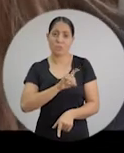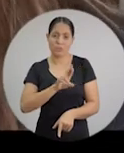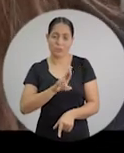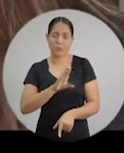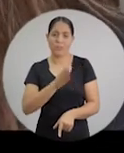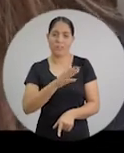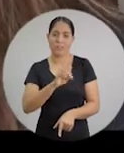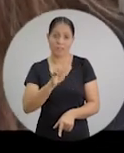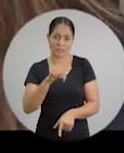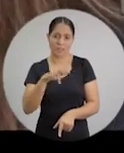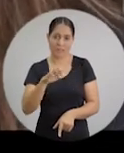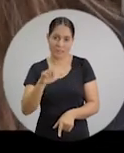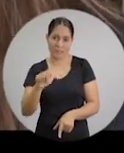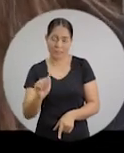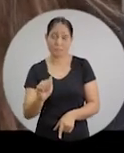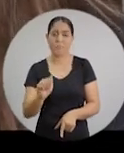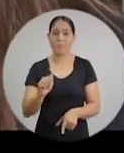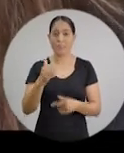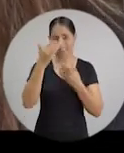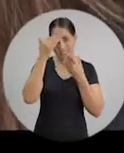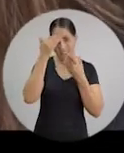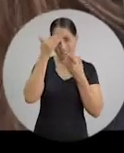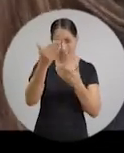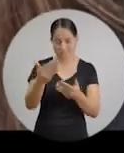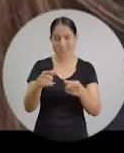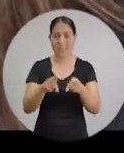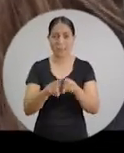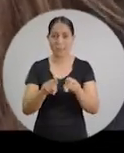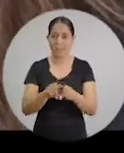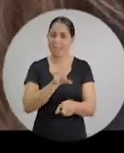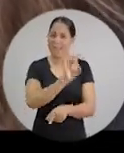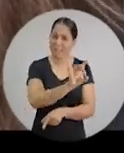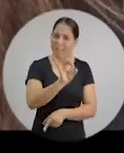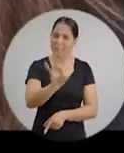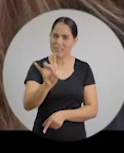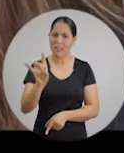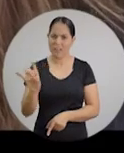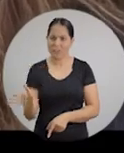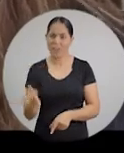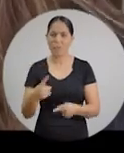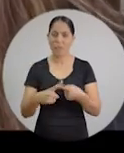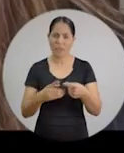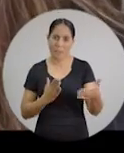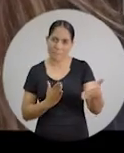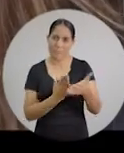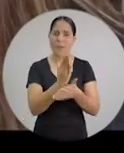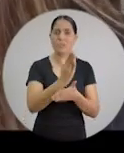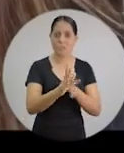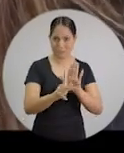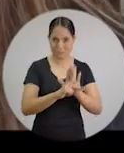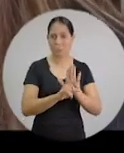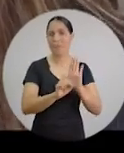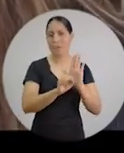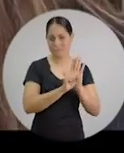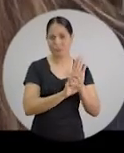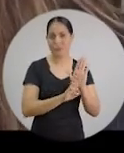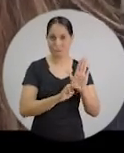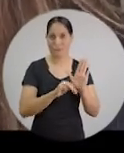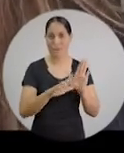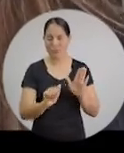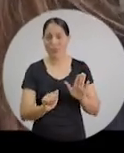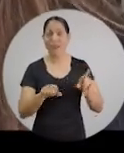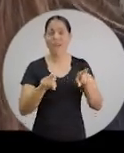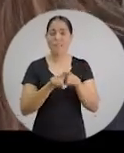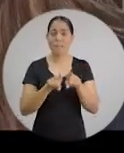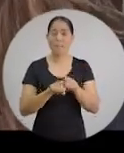doutora Daniela Borges. Eu gostaria de agradecer a todos vocês pela aprovação da súmula, né? Onde